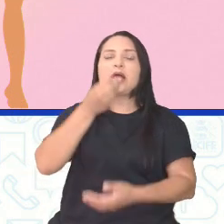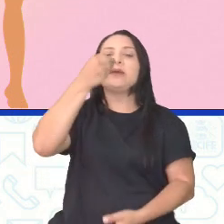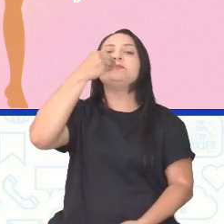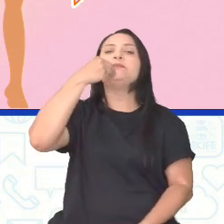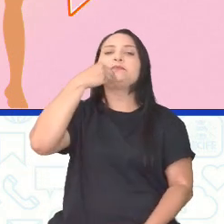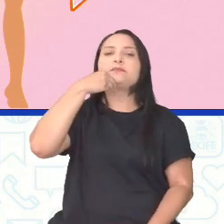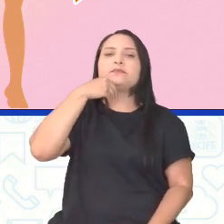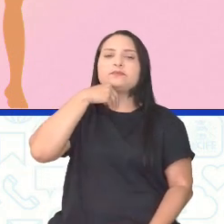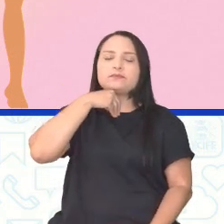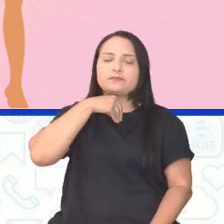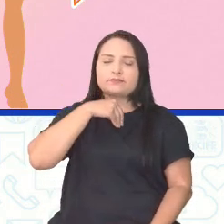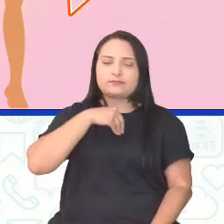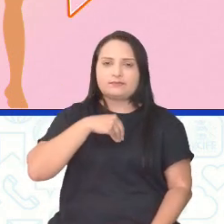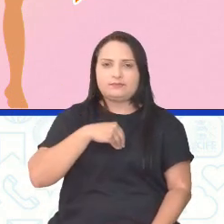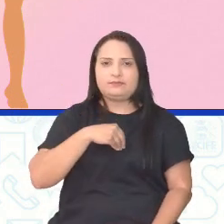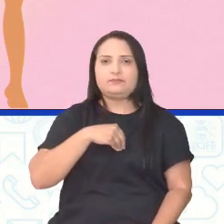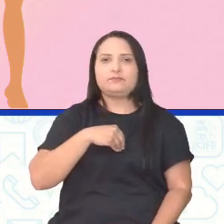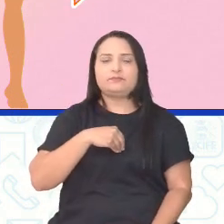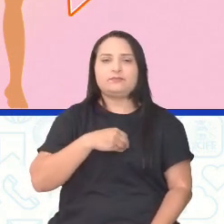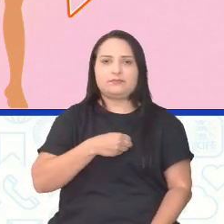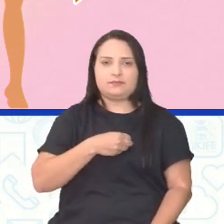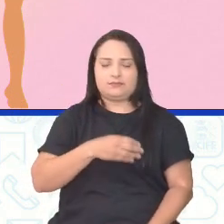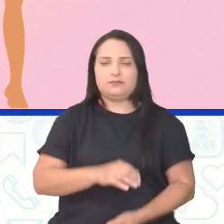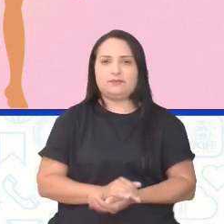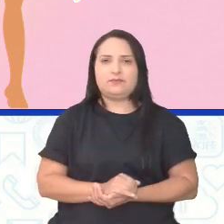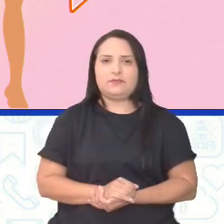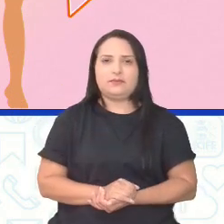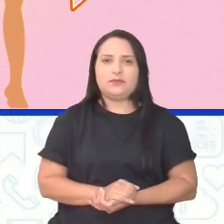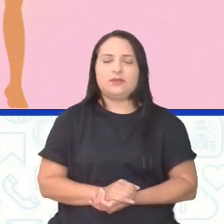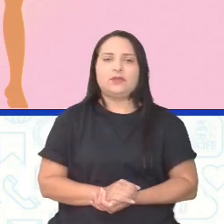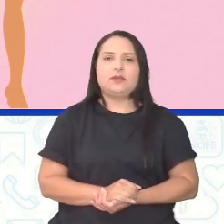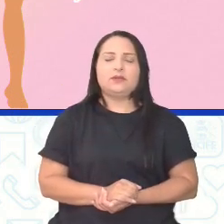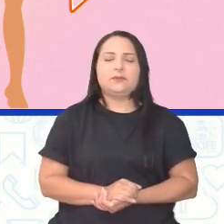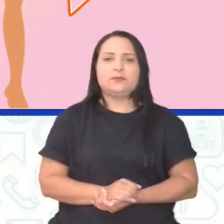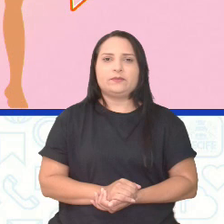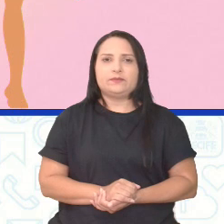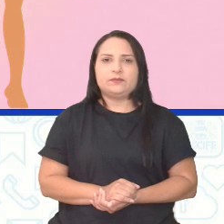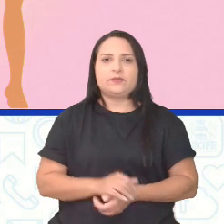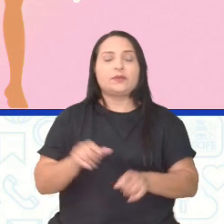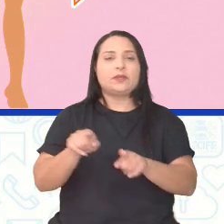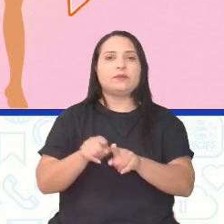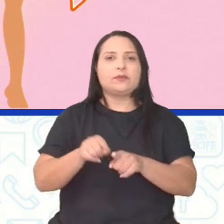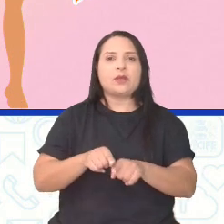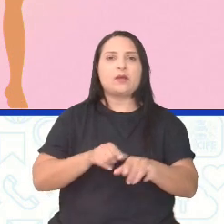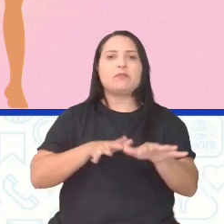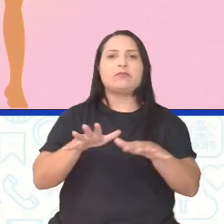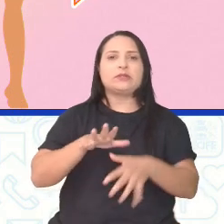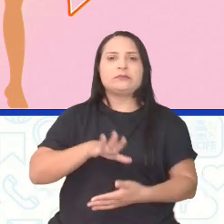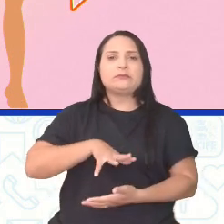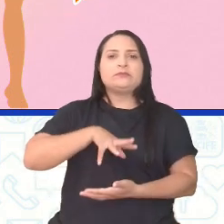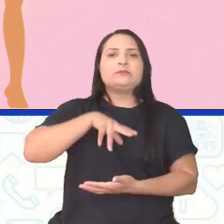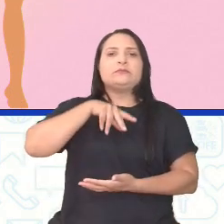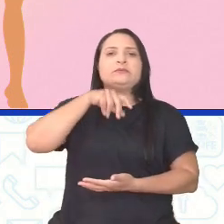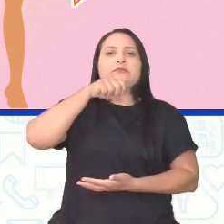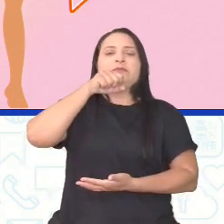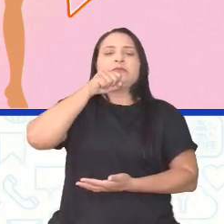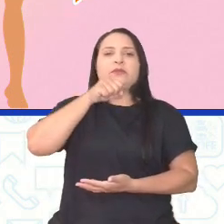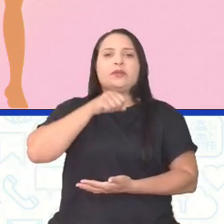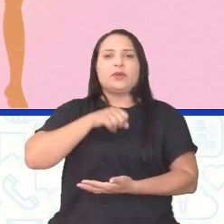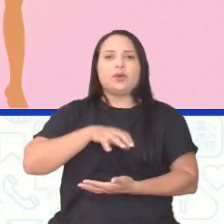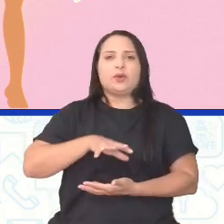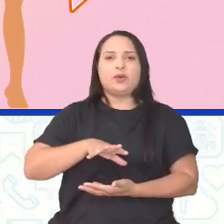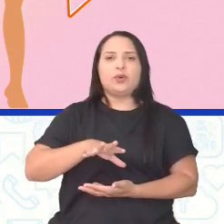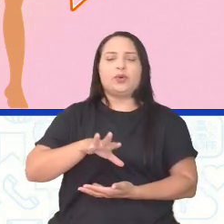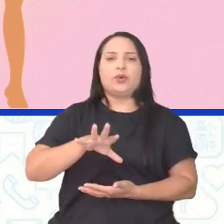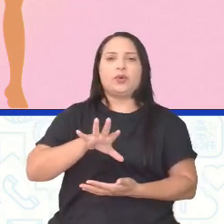momento que a gente está aí engolindo esse alimento. E os movimentos, né, respiratórios, na medida que a gente infla, enche os